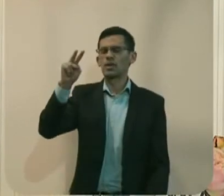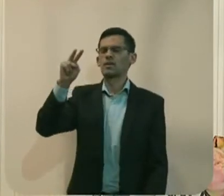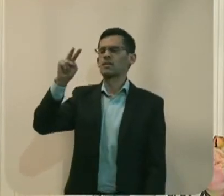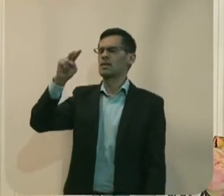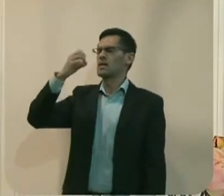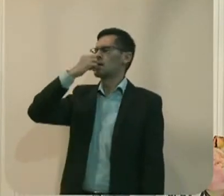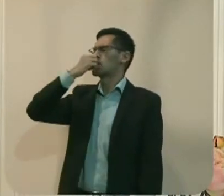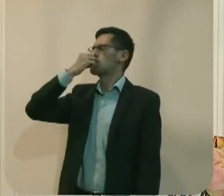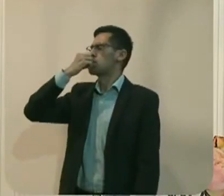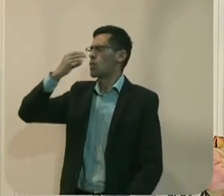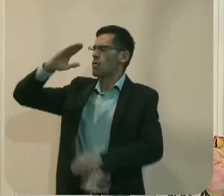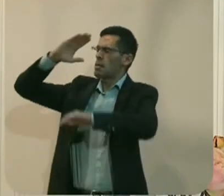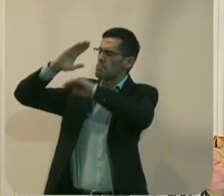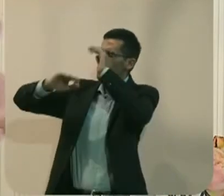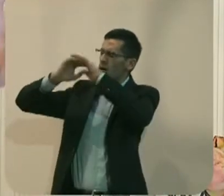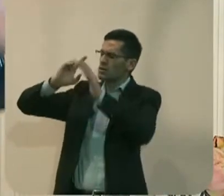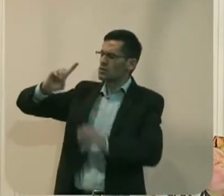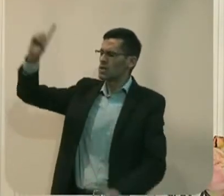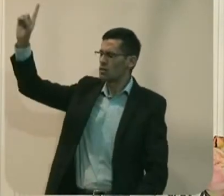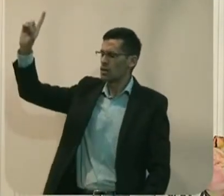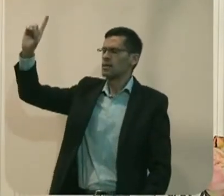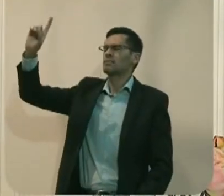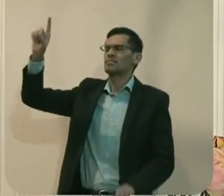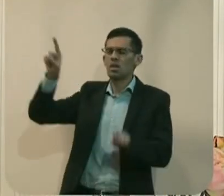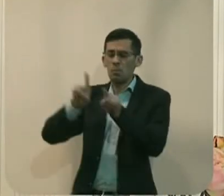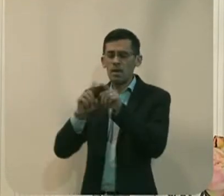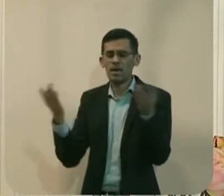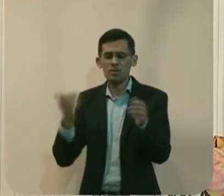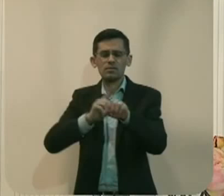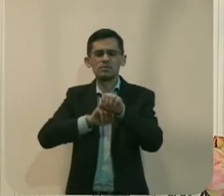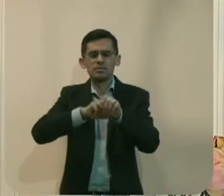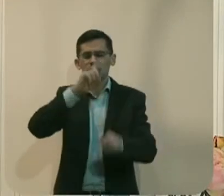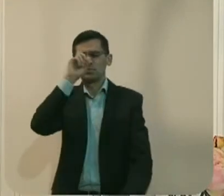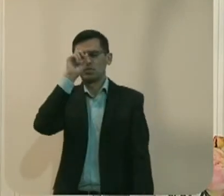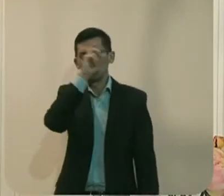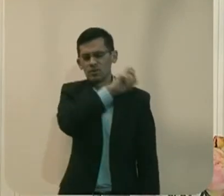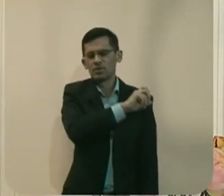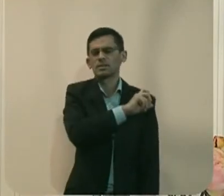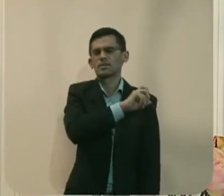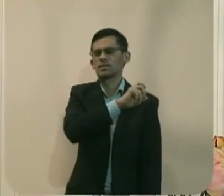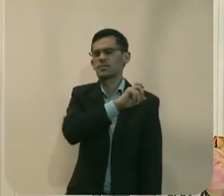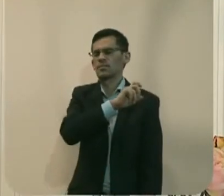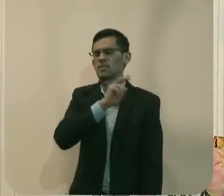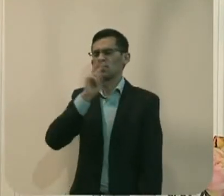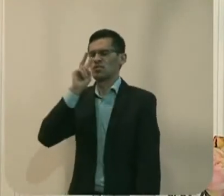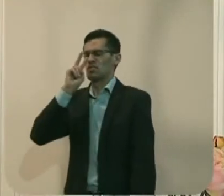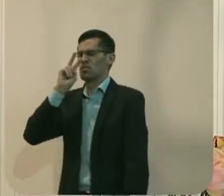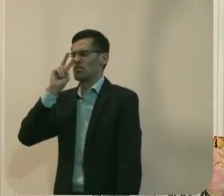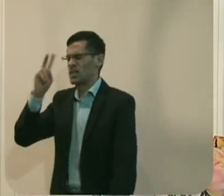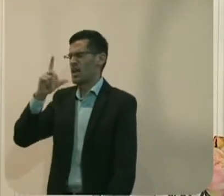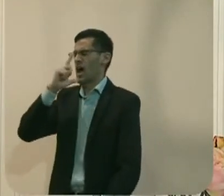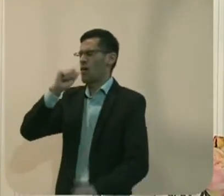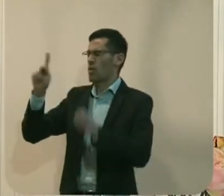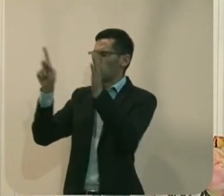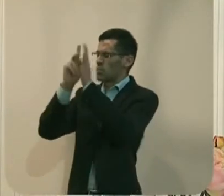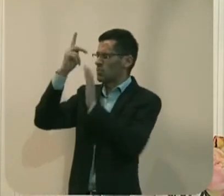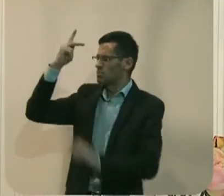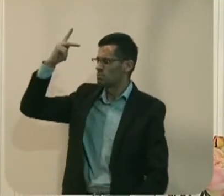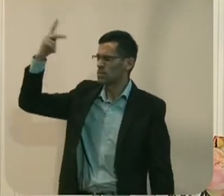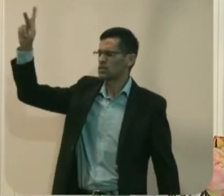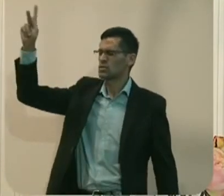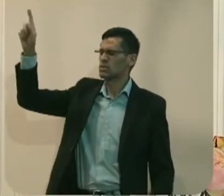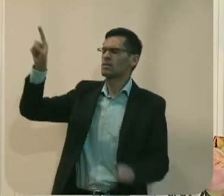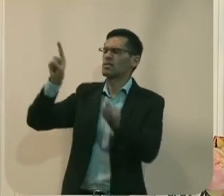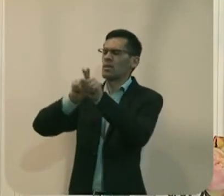a boa mão do Senhor, mesmo no deserto. Enxergar a água que brota da rocha, enxergar